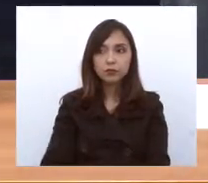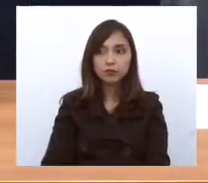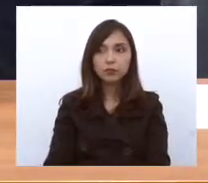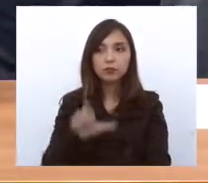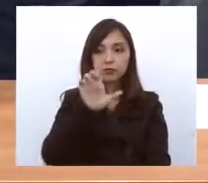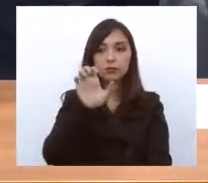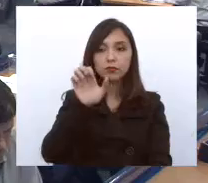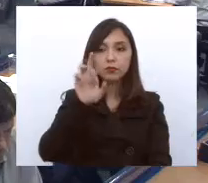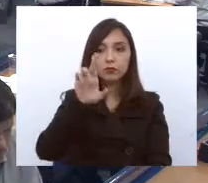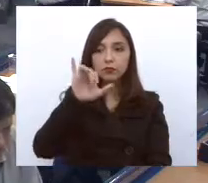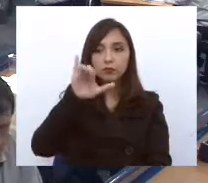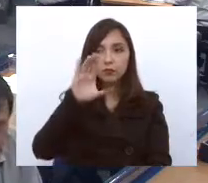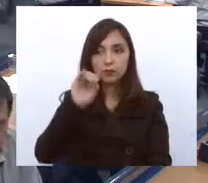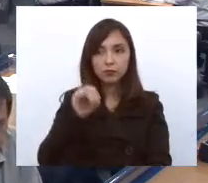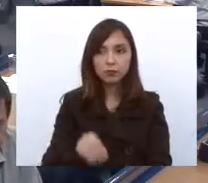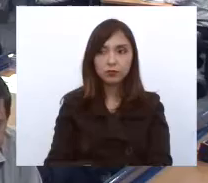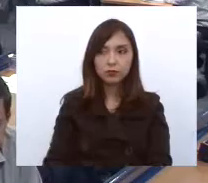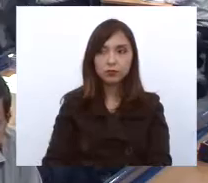Laércio Santos.